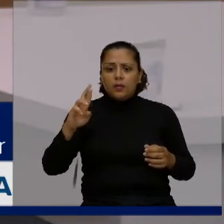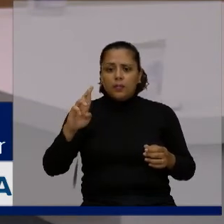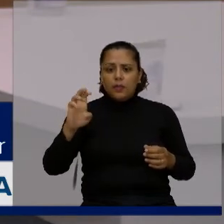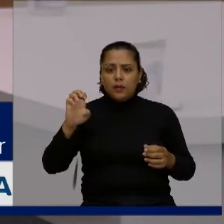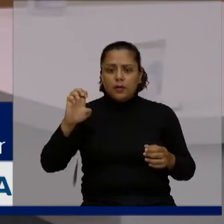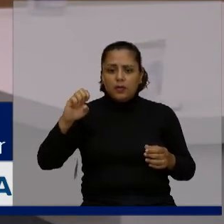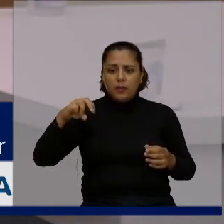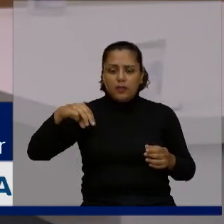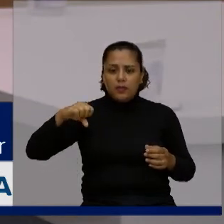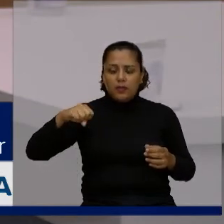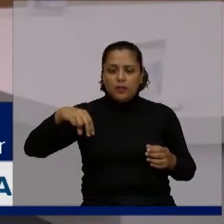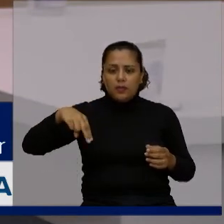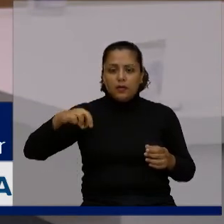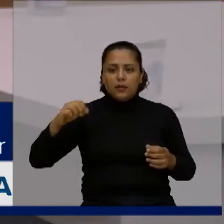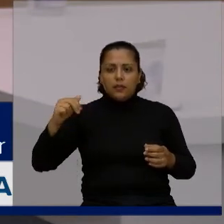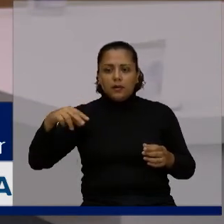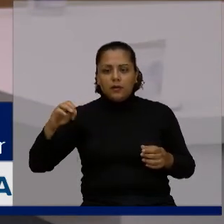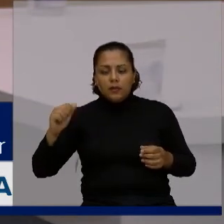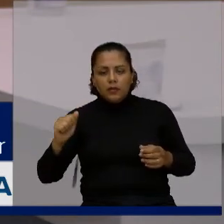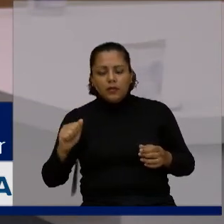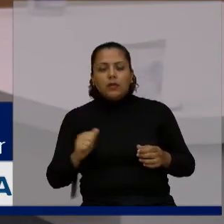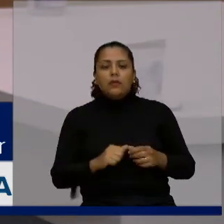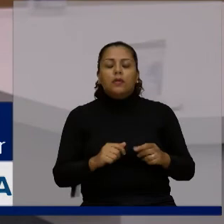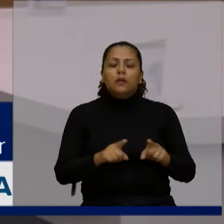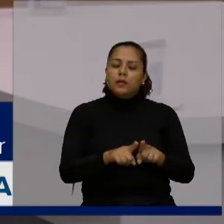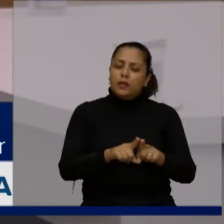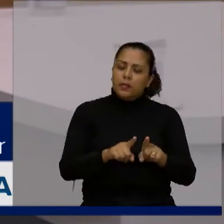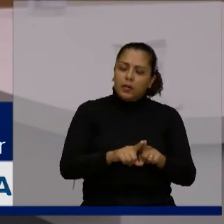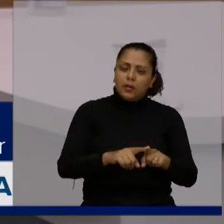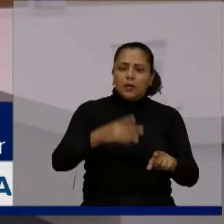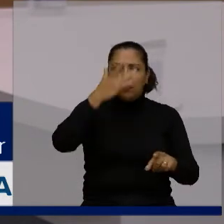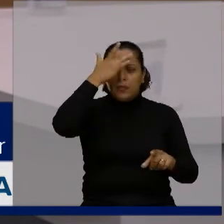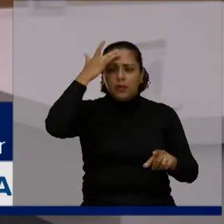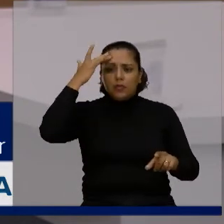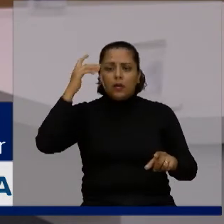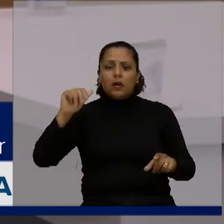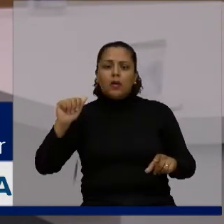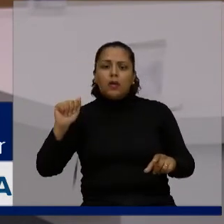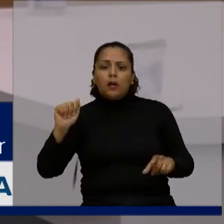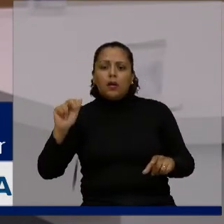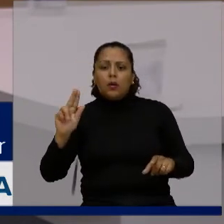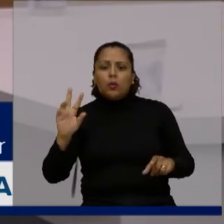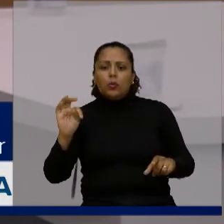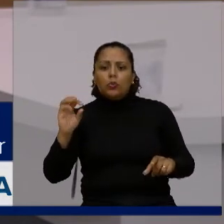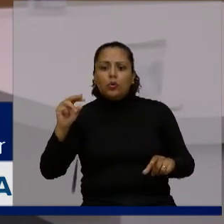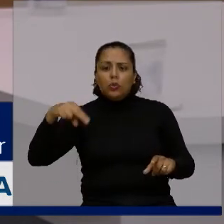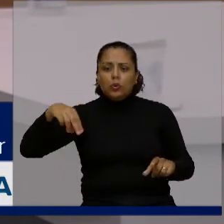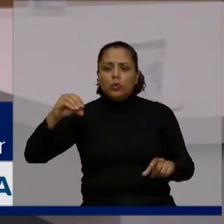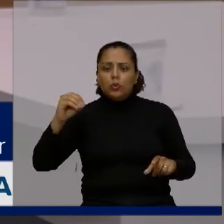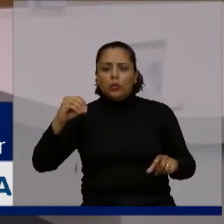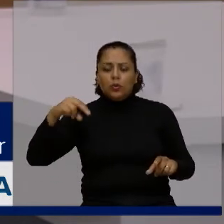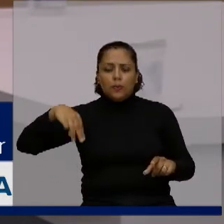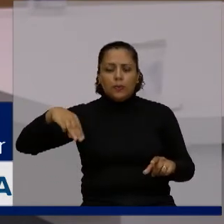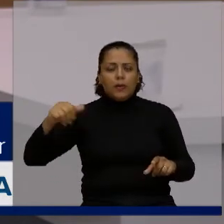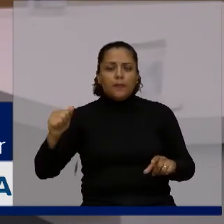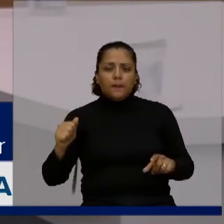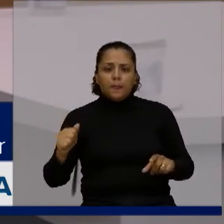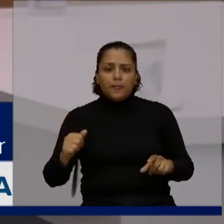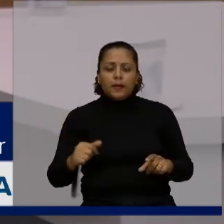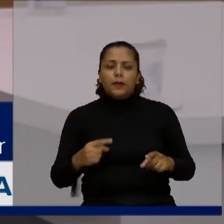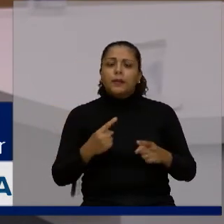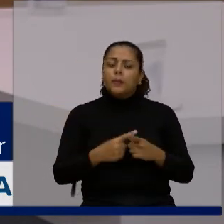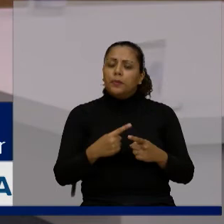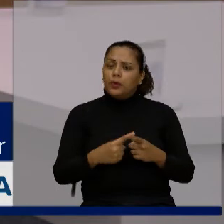monte de... muitos representantes comerciais que me procuraram, porque eles estão vendo que